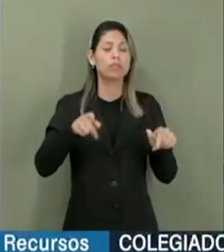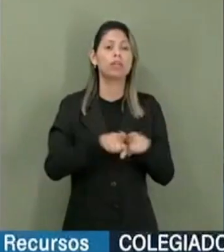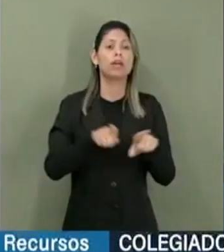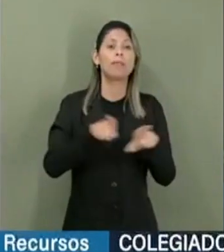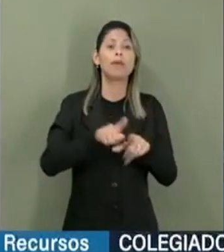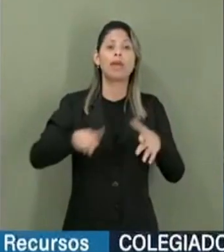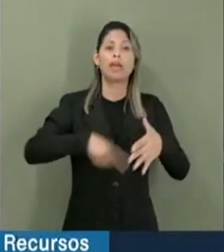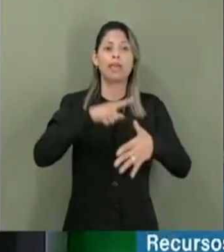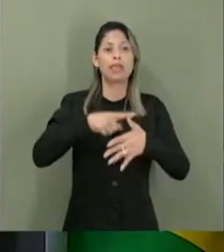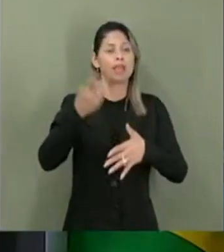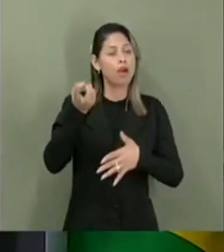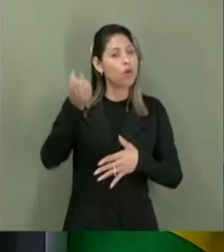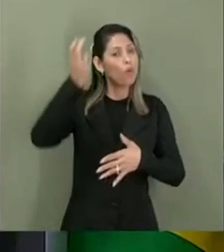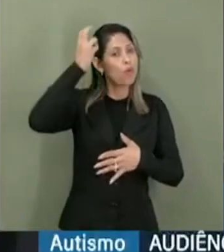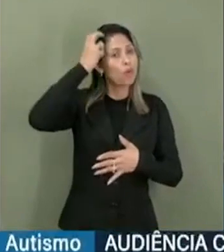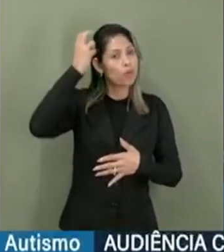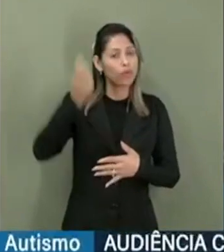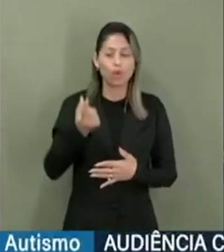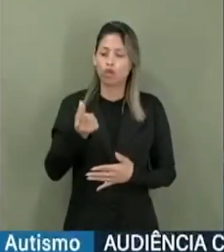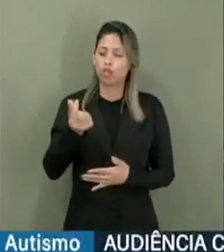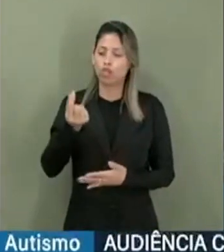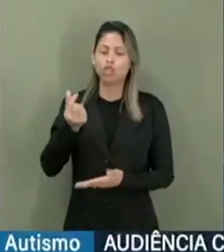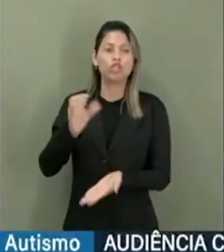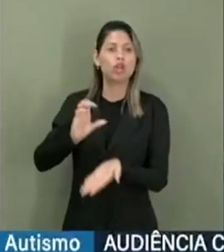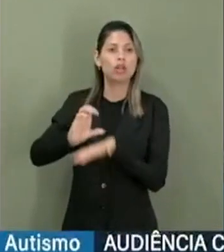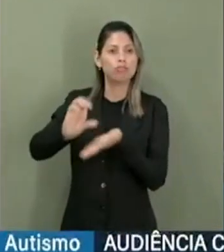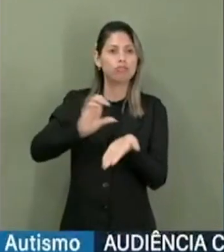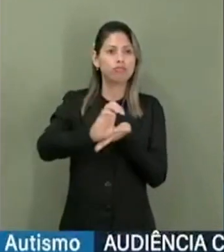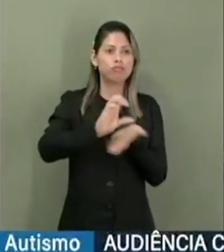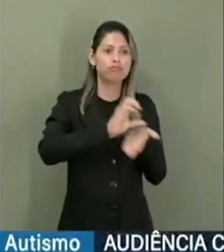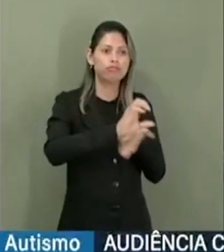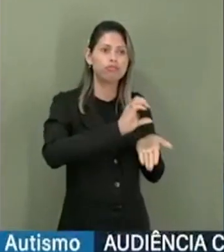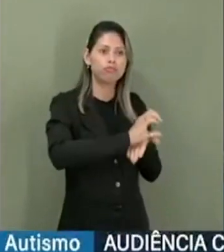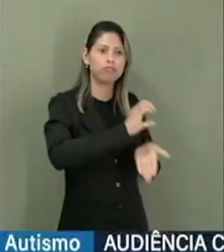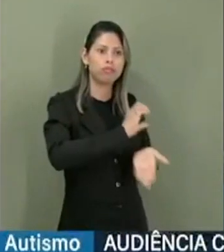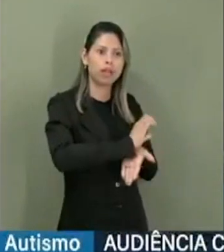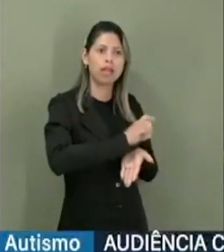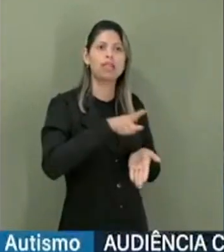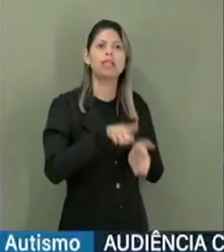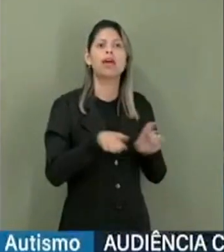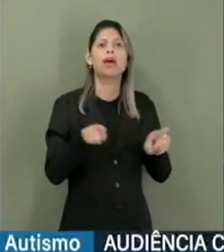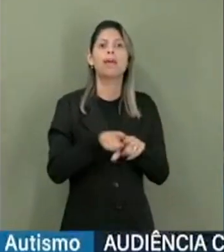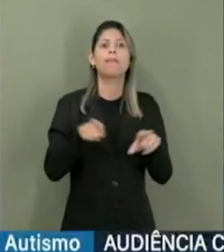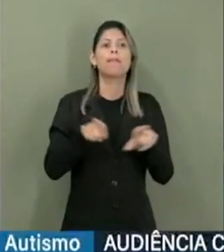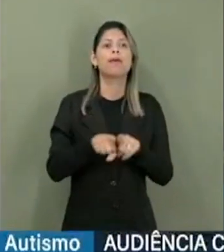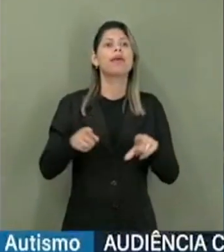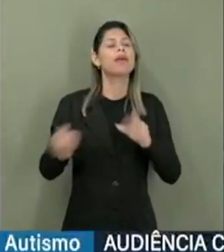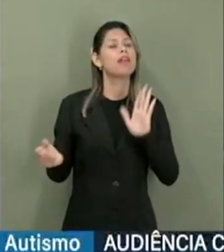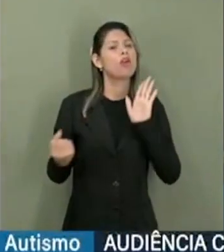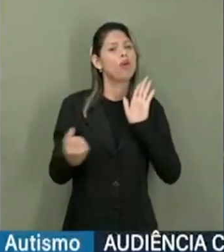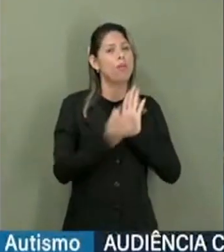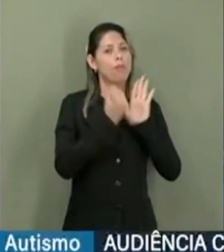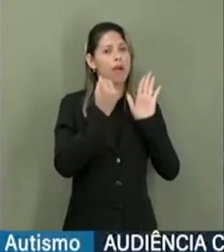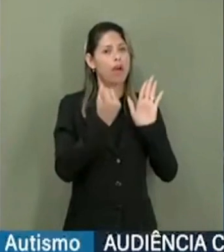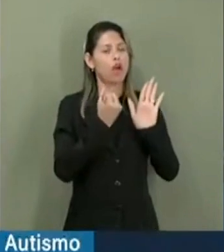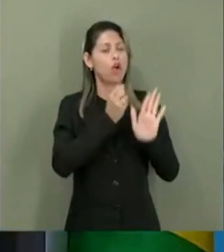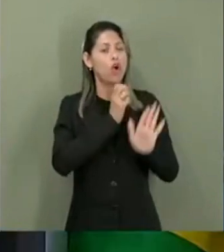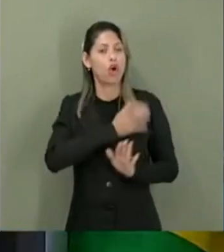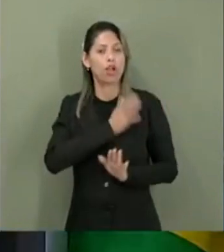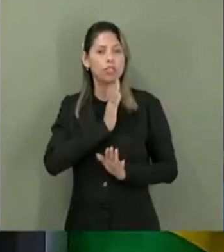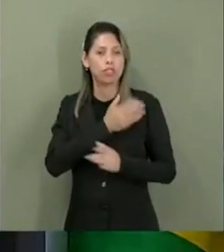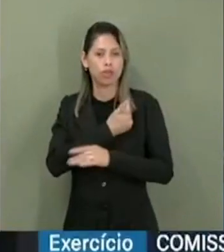orçamento da sua história fixaram seu lugar na Esplanada e no coração do governo